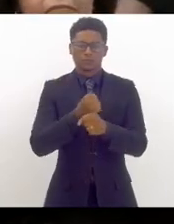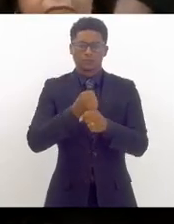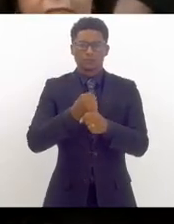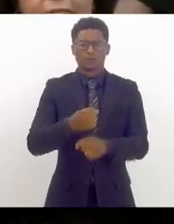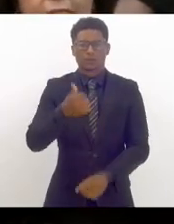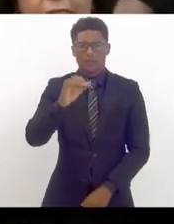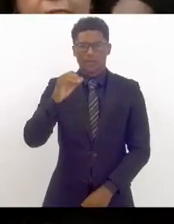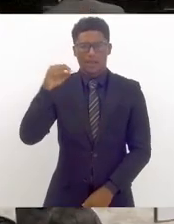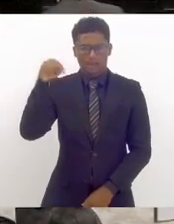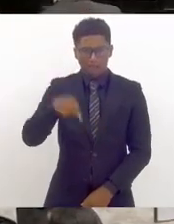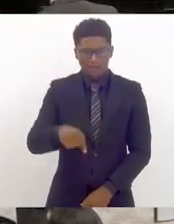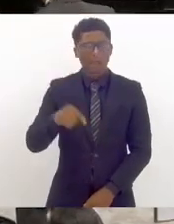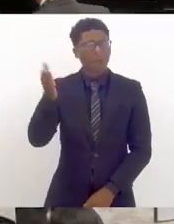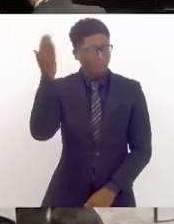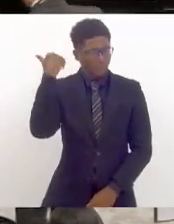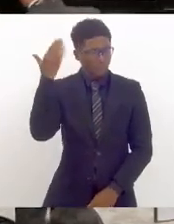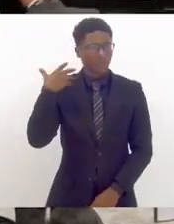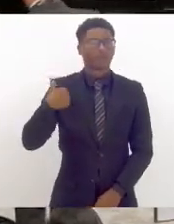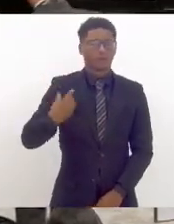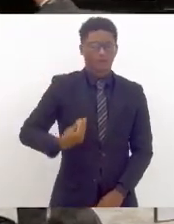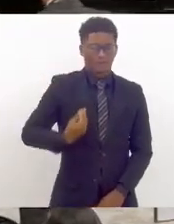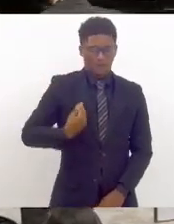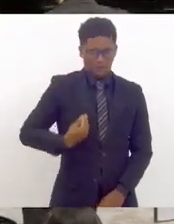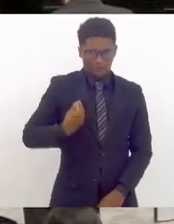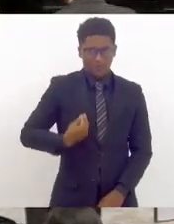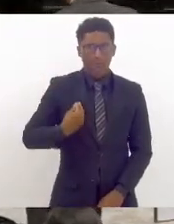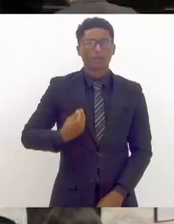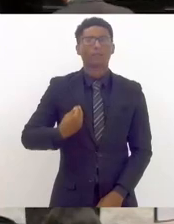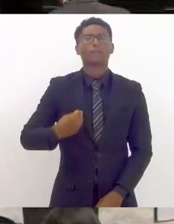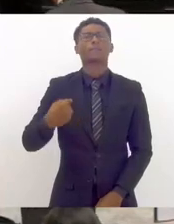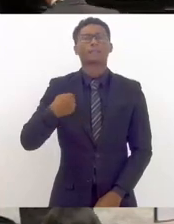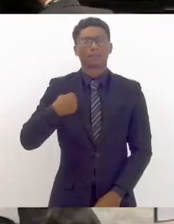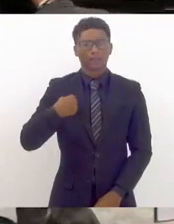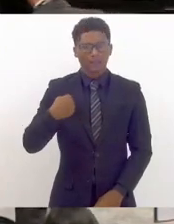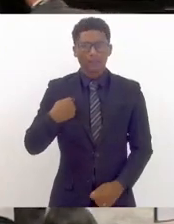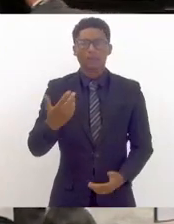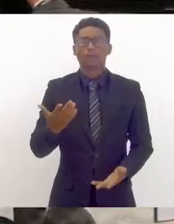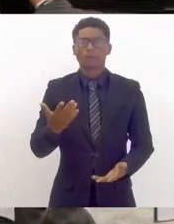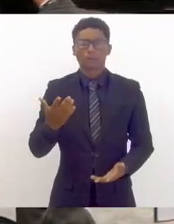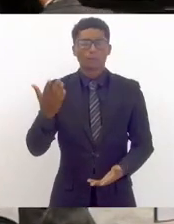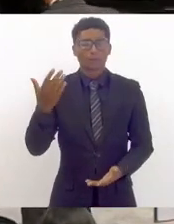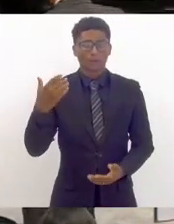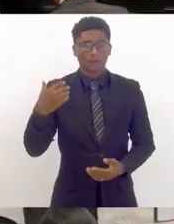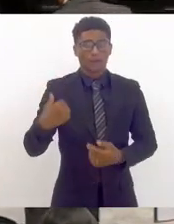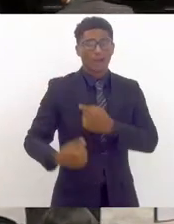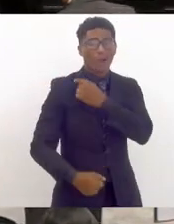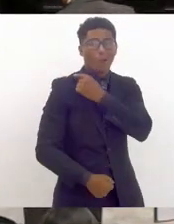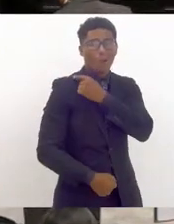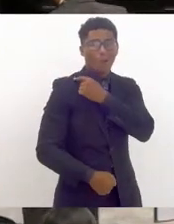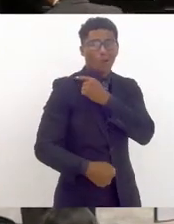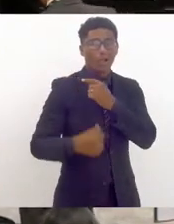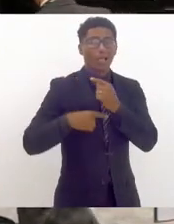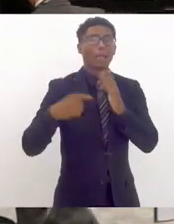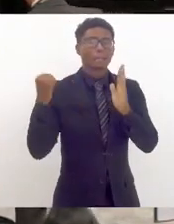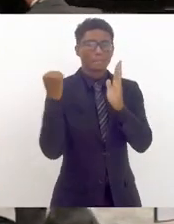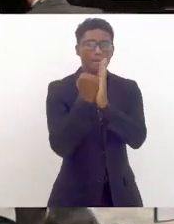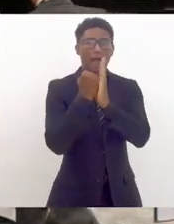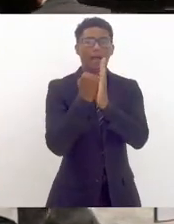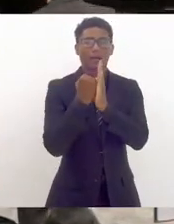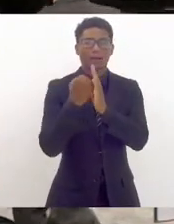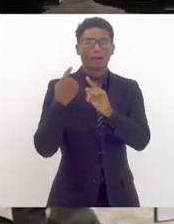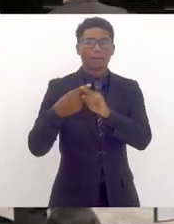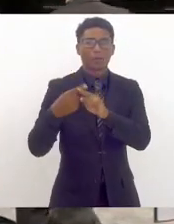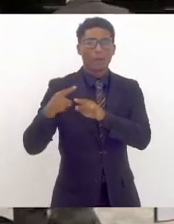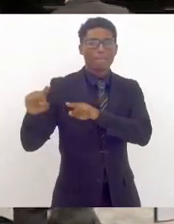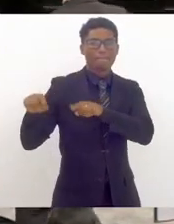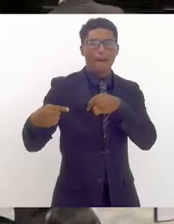épocas. Eu tenho nas minhas costas marcas de tortura do tempo que eu fui preso político na ditadura